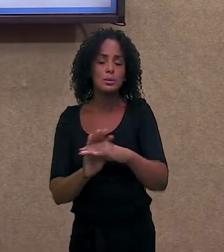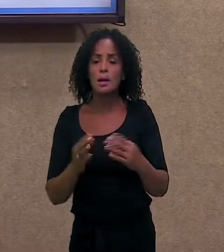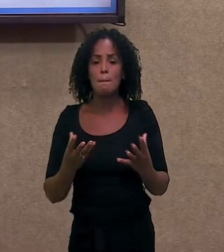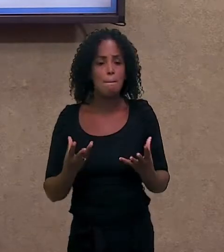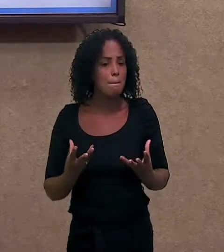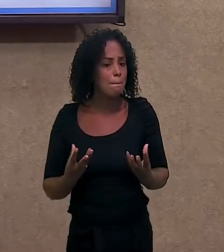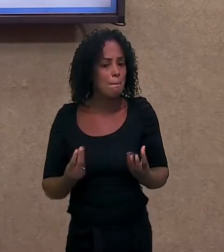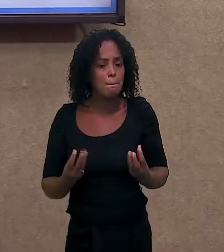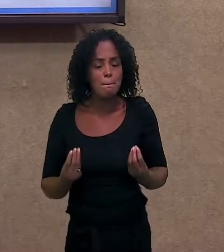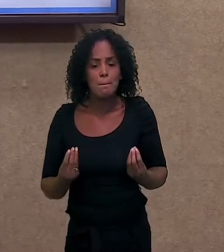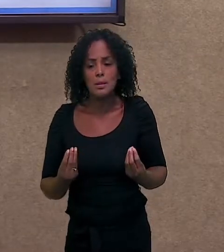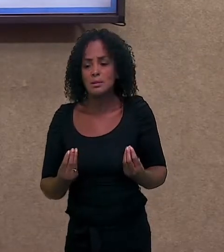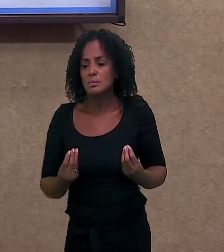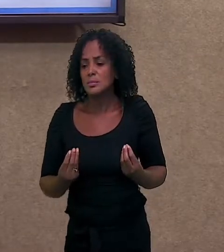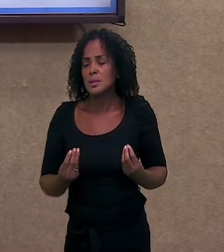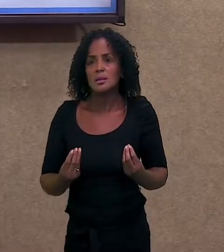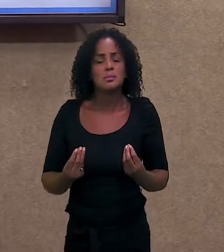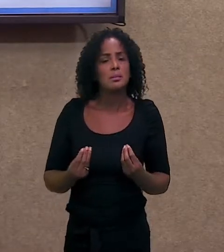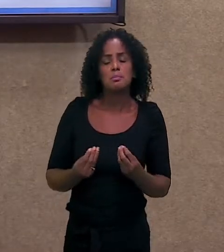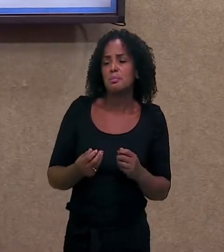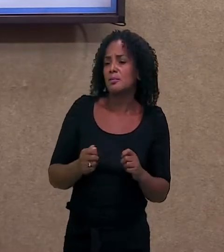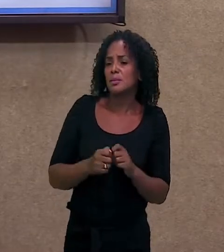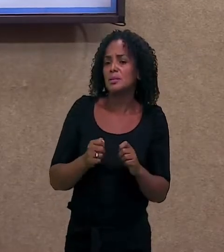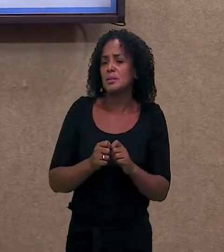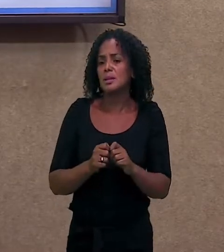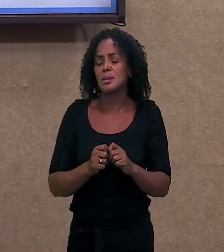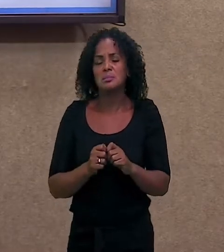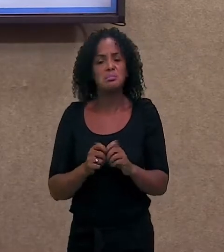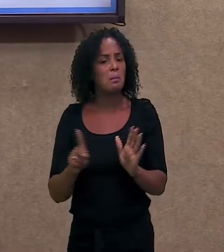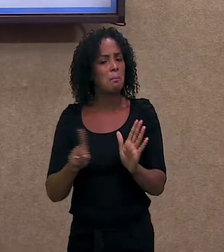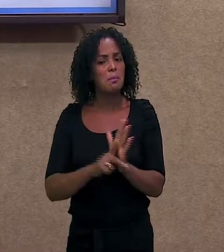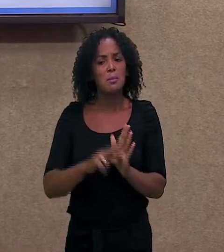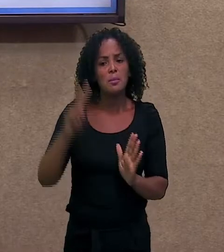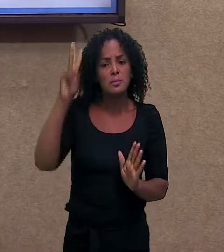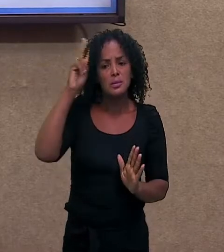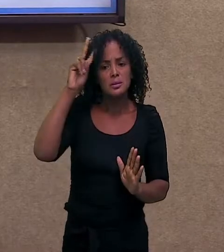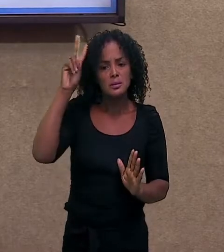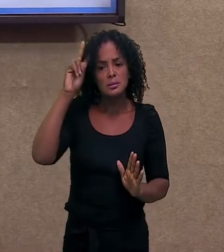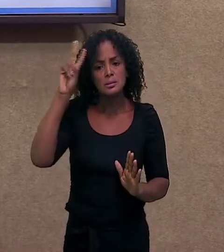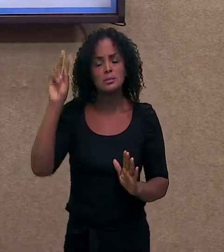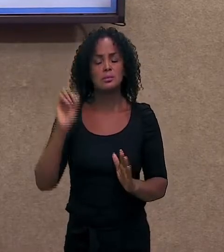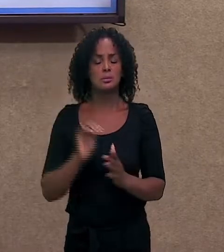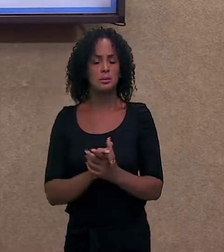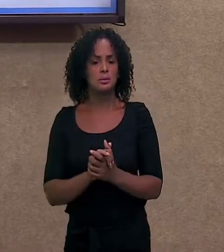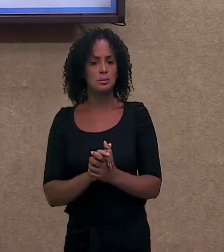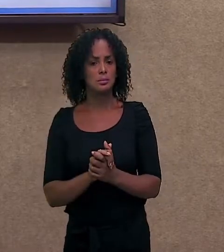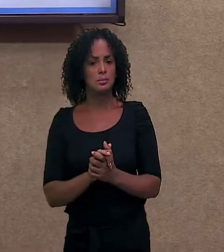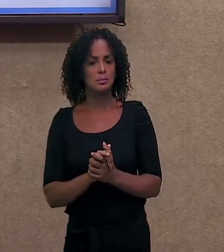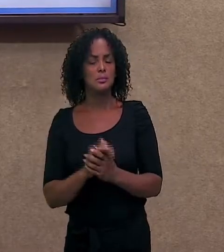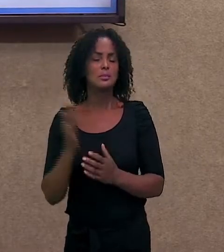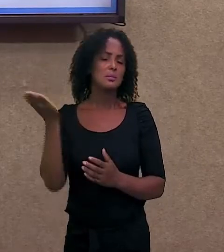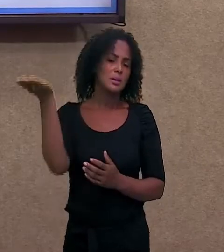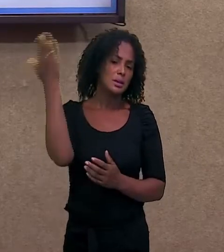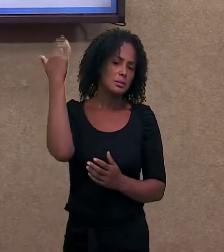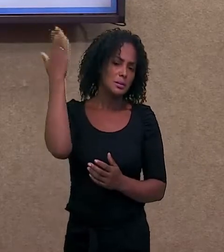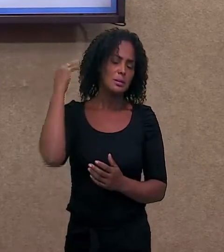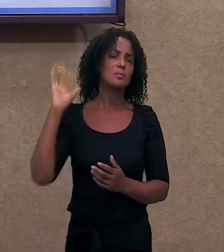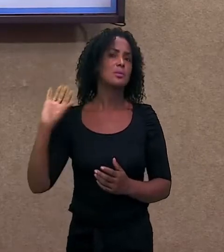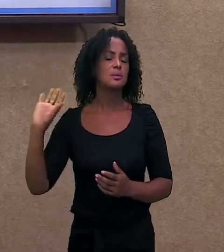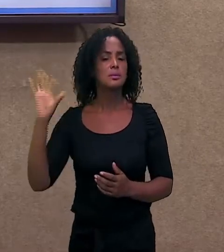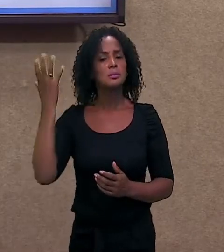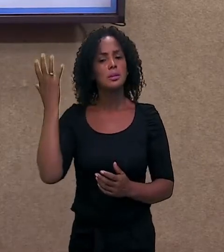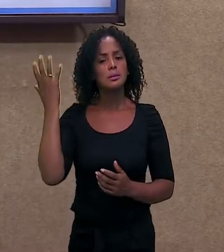na construção da própria história, né? A própria história vai tempos atrás,